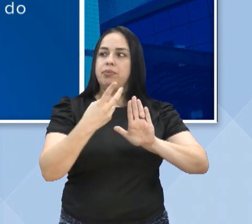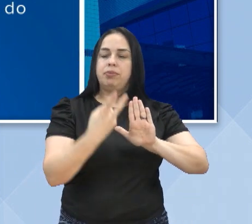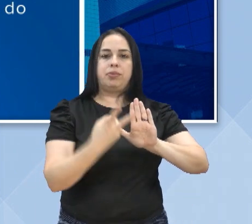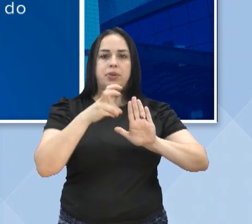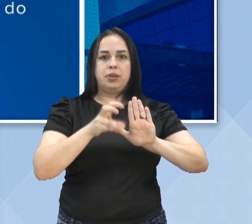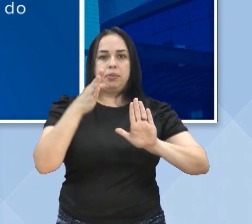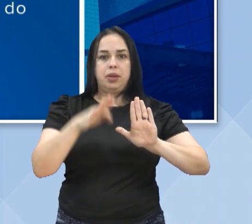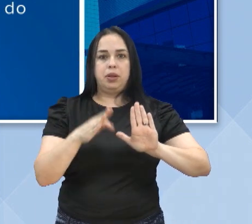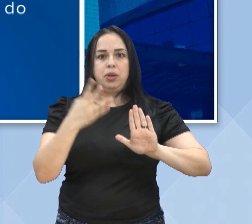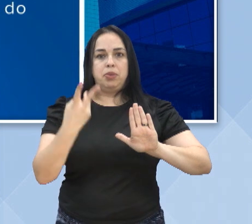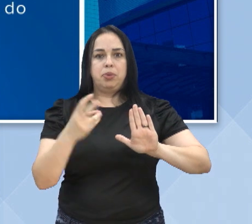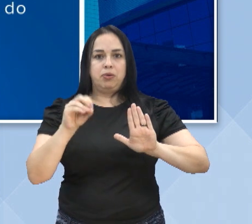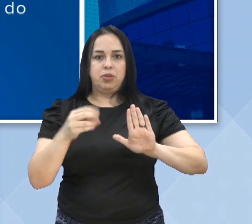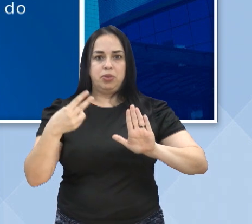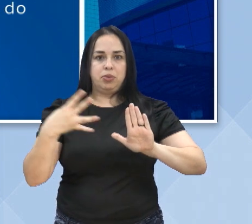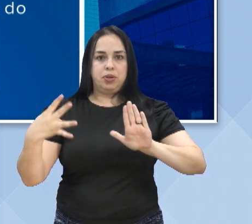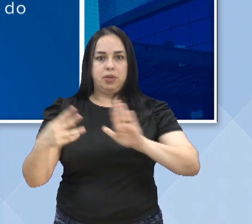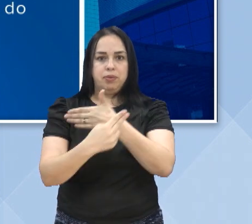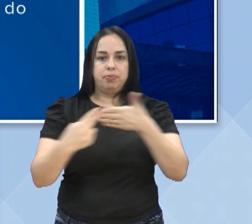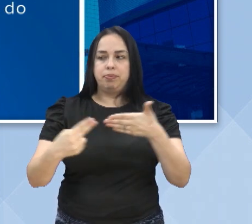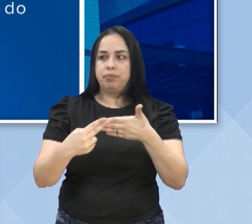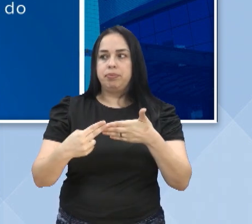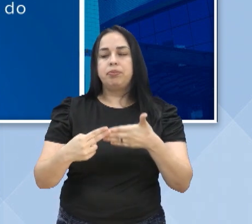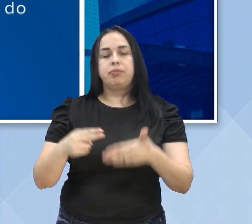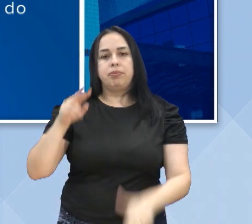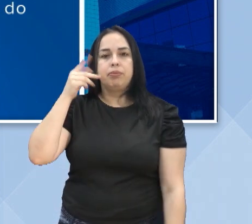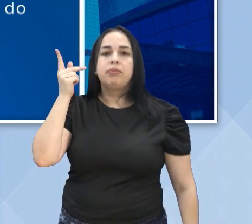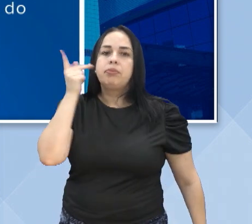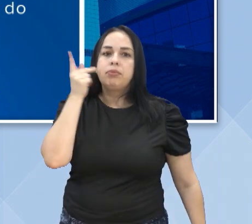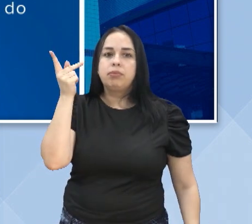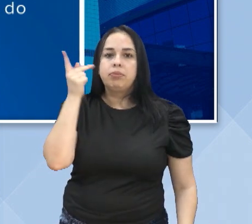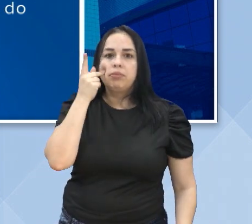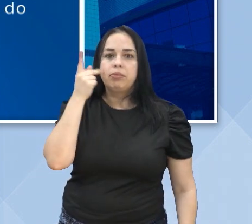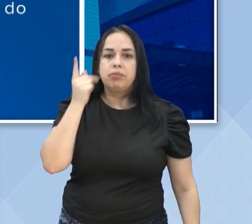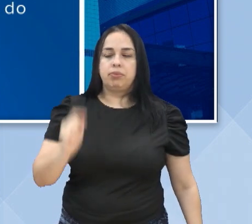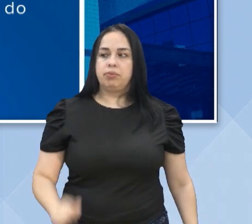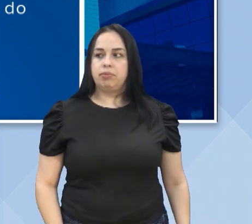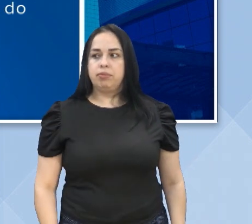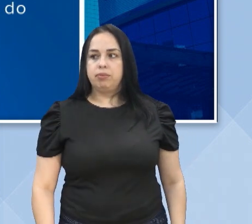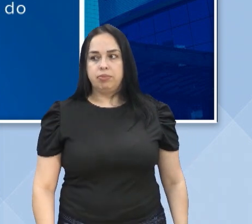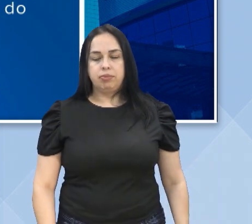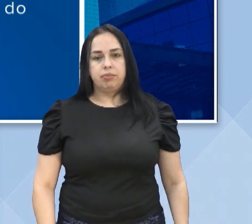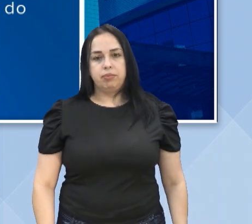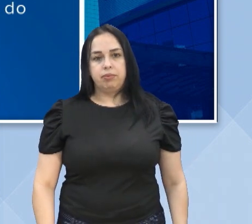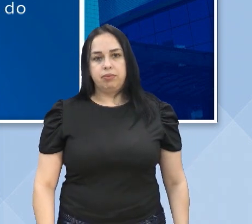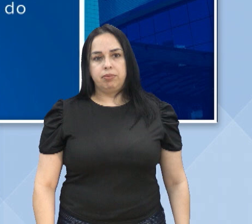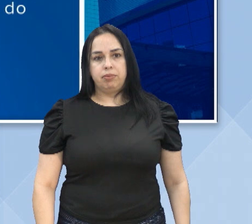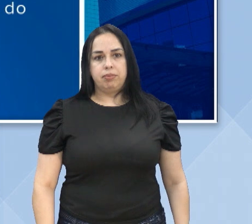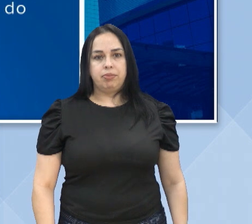25/2024, autoria, vereador Rafael Pascucci.